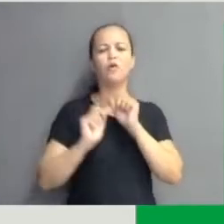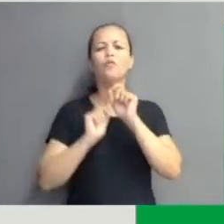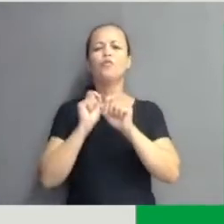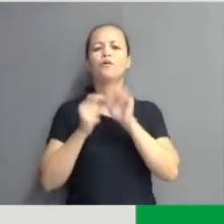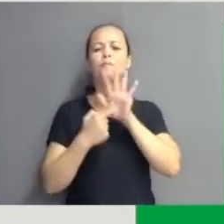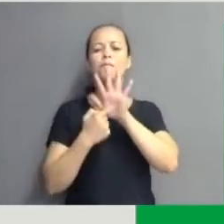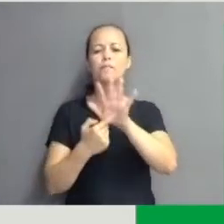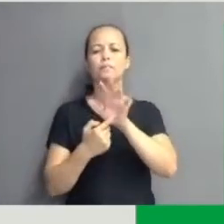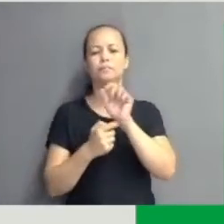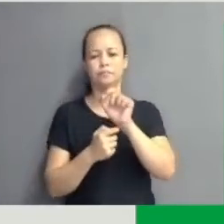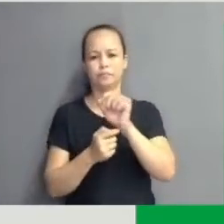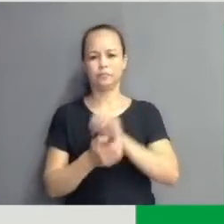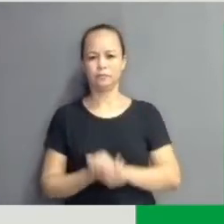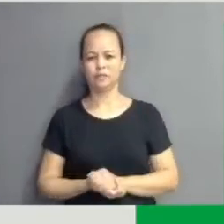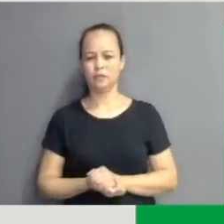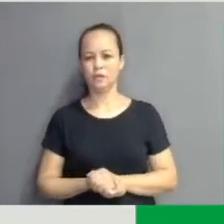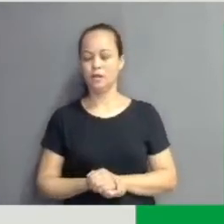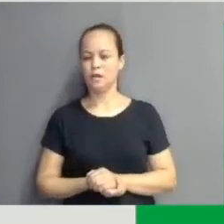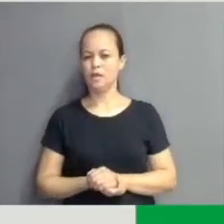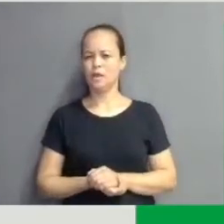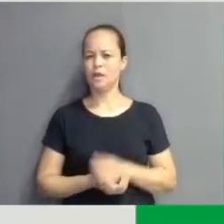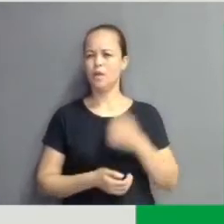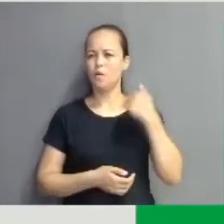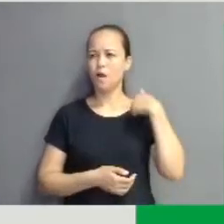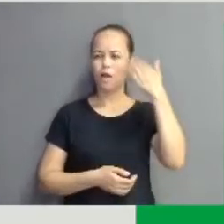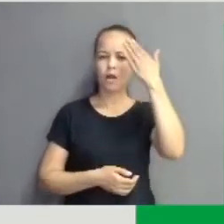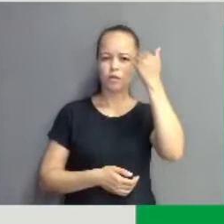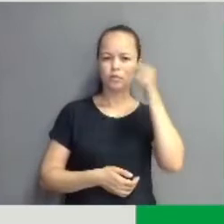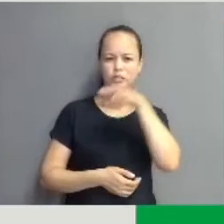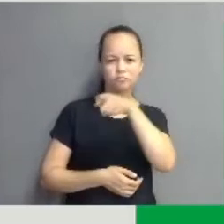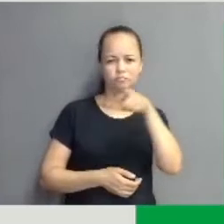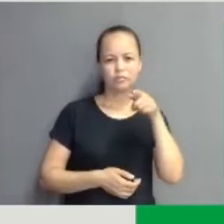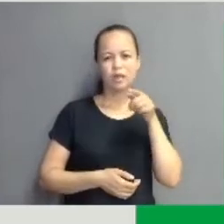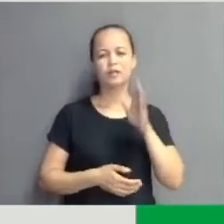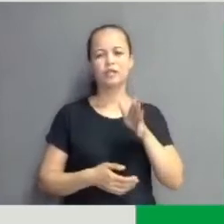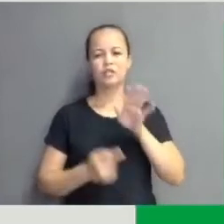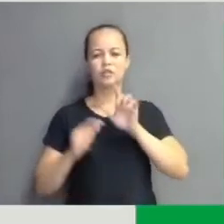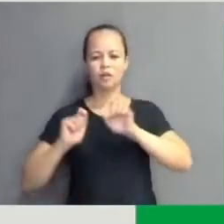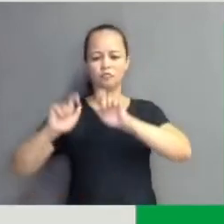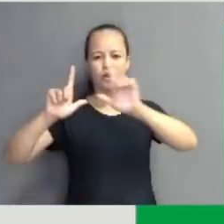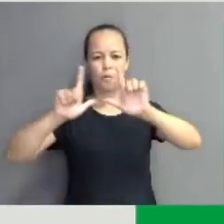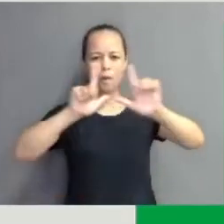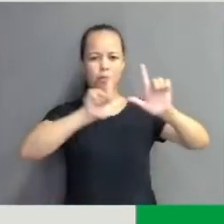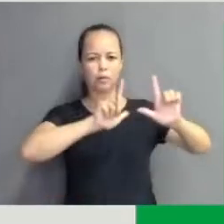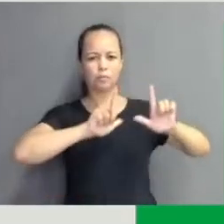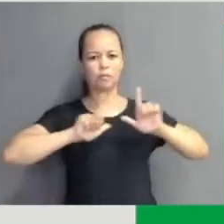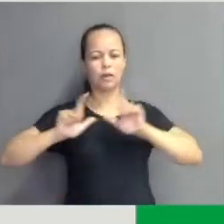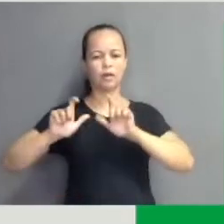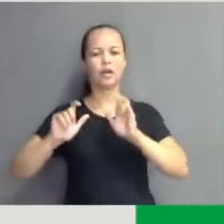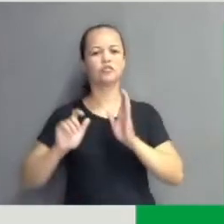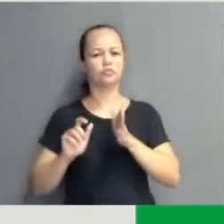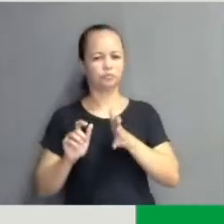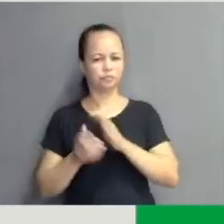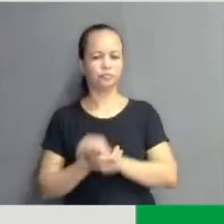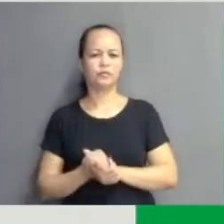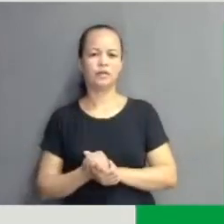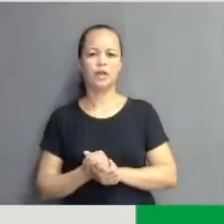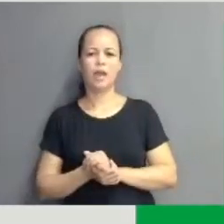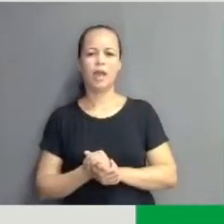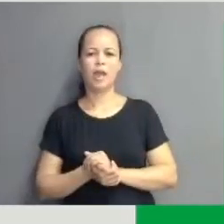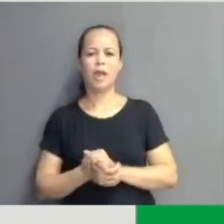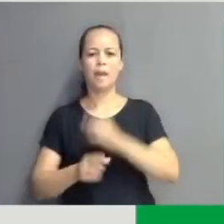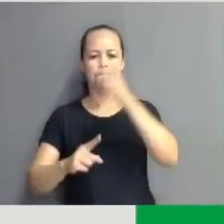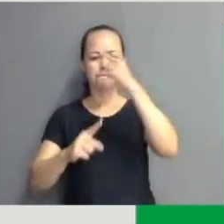indica eu acredito que você já sabe já viu muitas placas como essa ela significa que é proibido